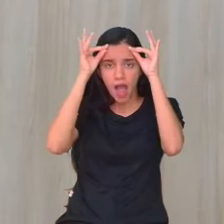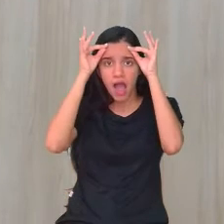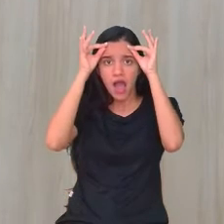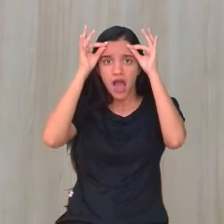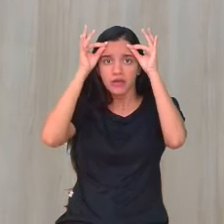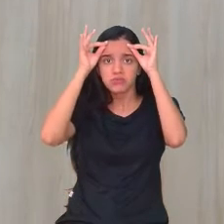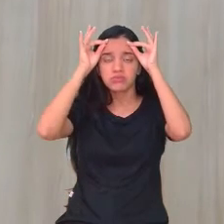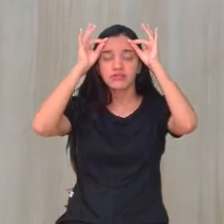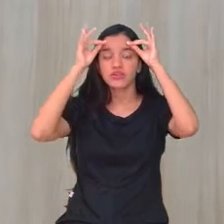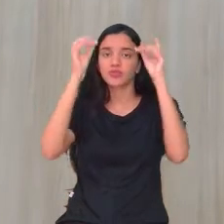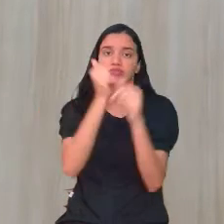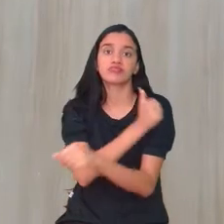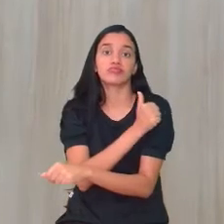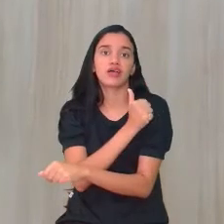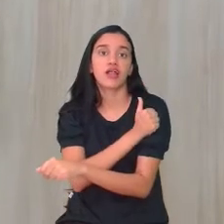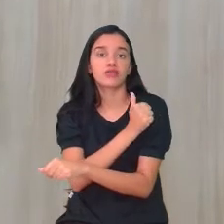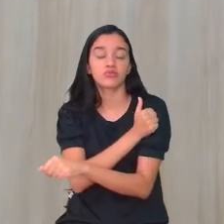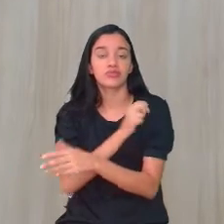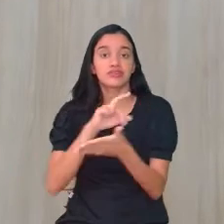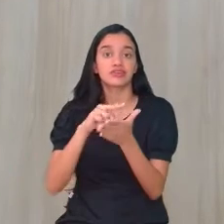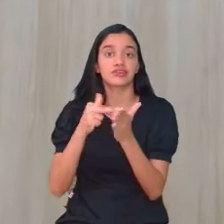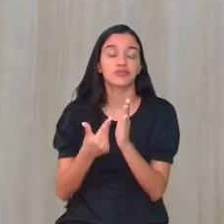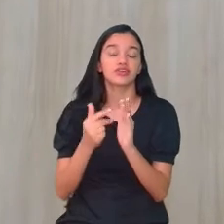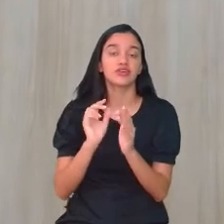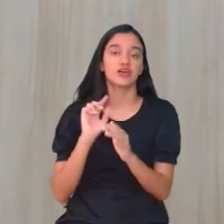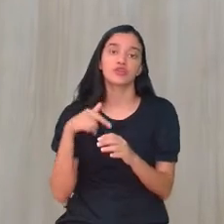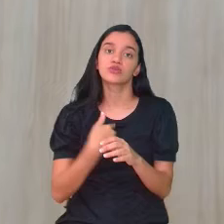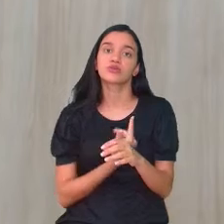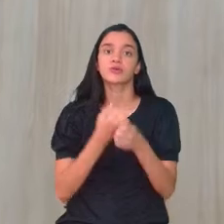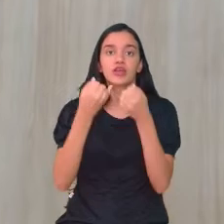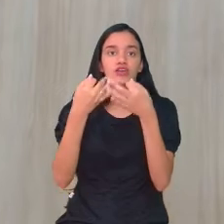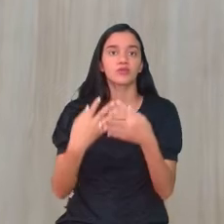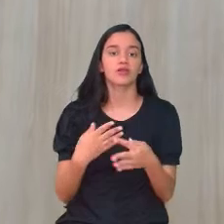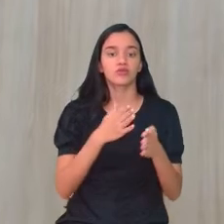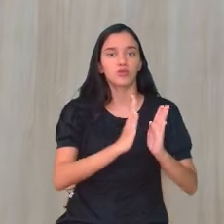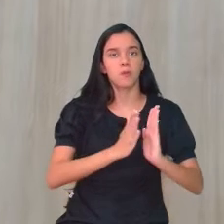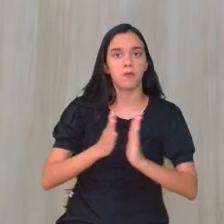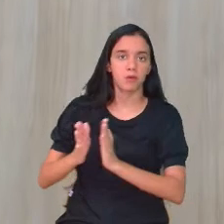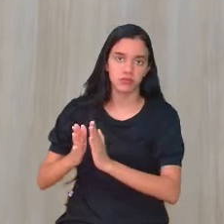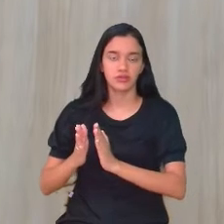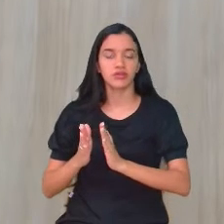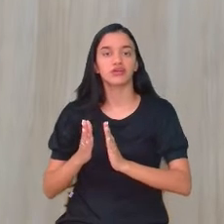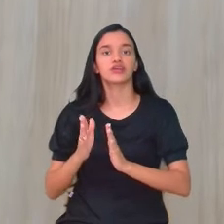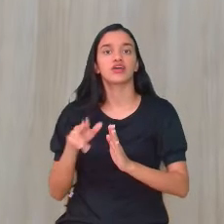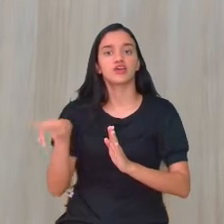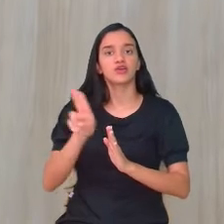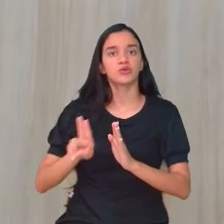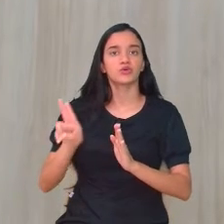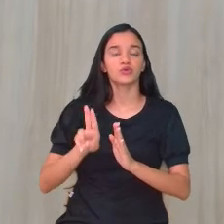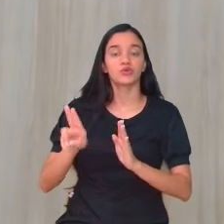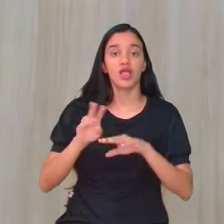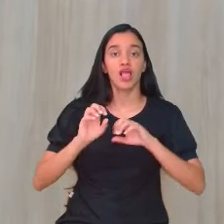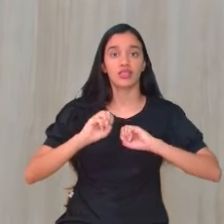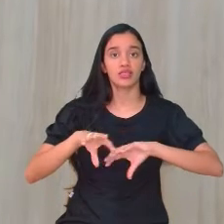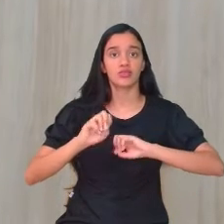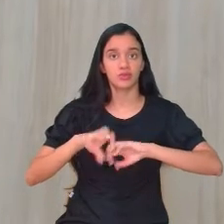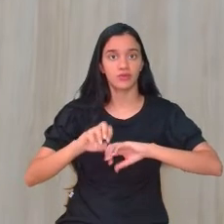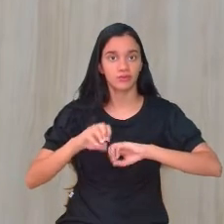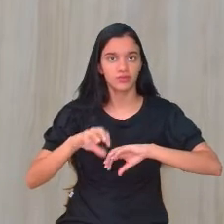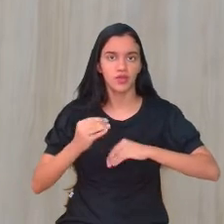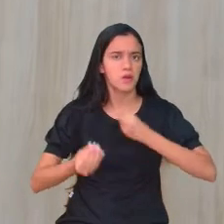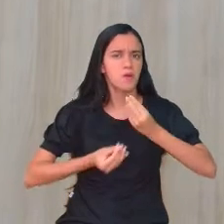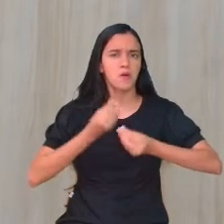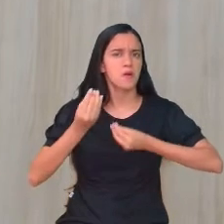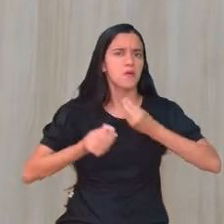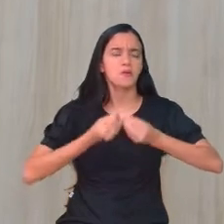alunos e alunas. Em outras palavras, estamos falando, né, de um processo que usa a educação